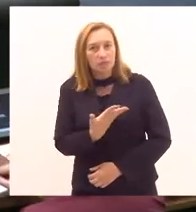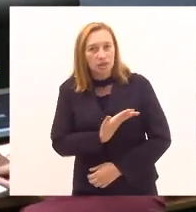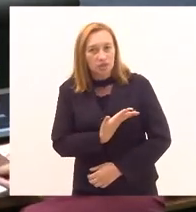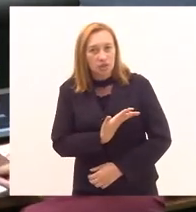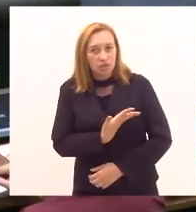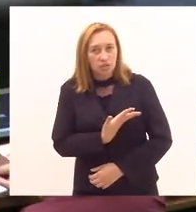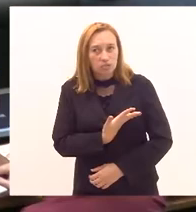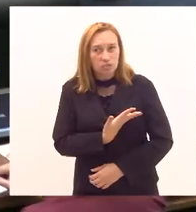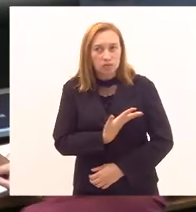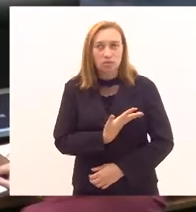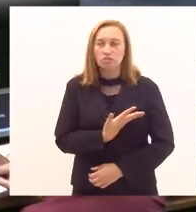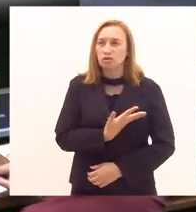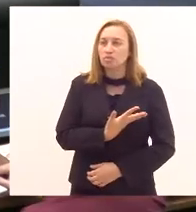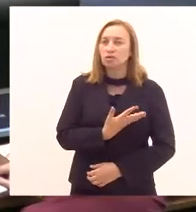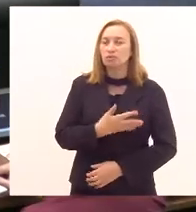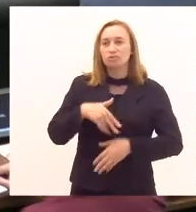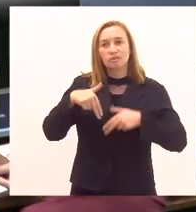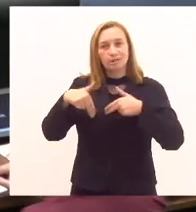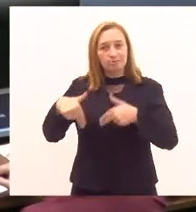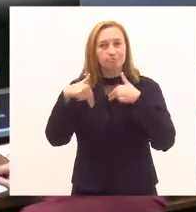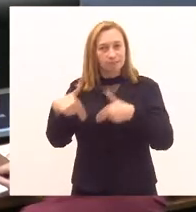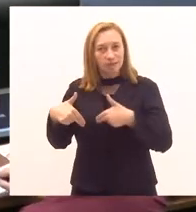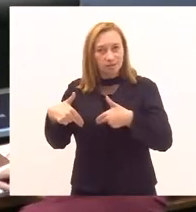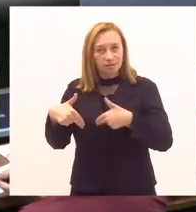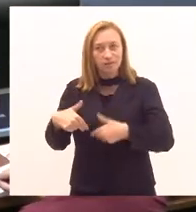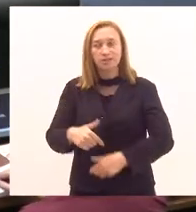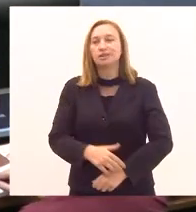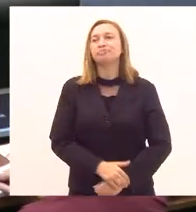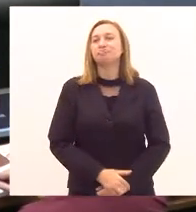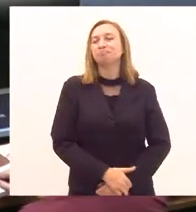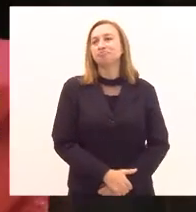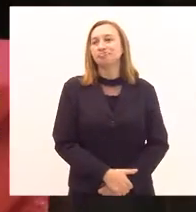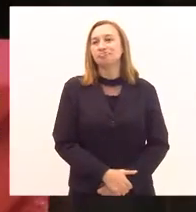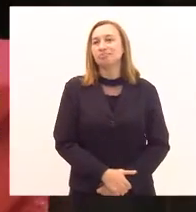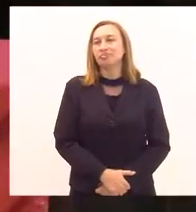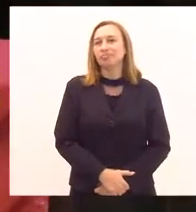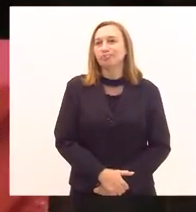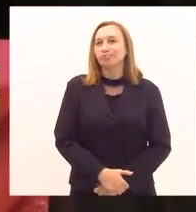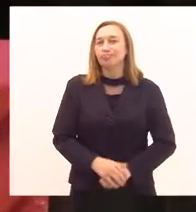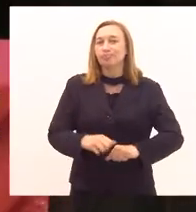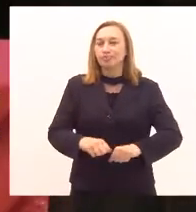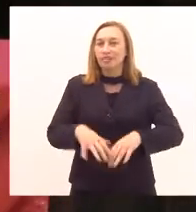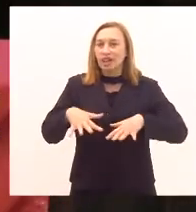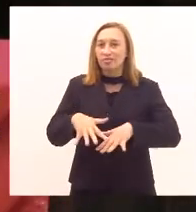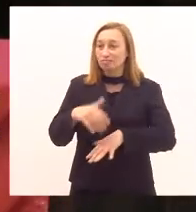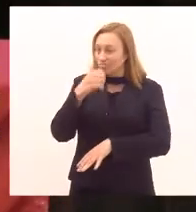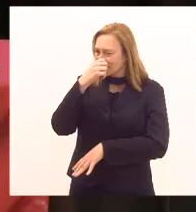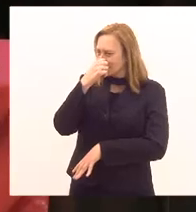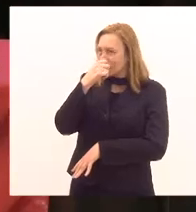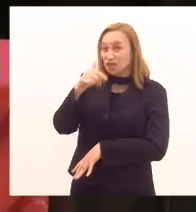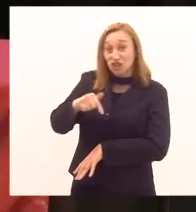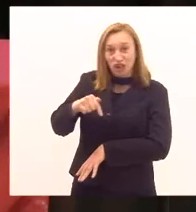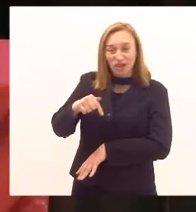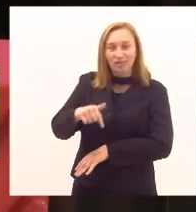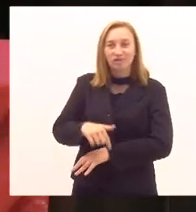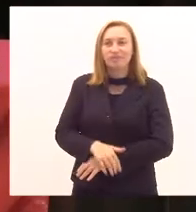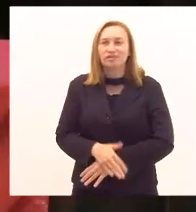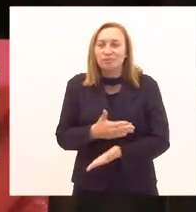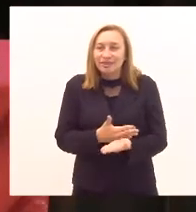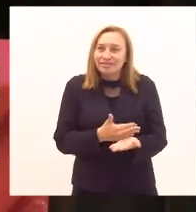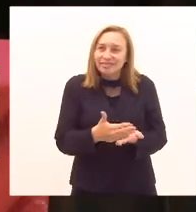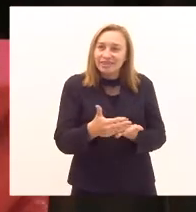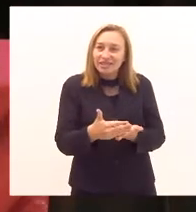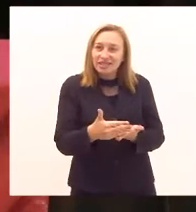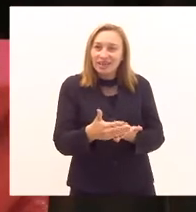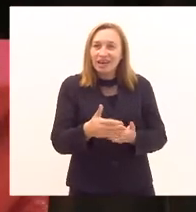parceiros, autoridades, militantes. Estamos com o plenário cheio aqui. Então, vamos dar início